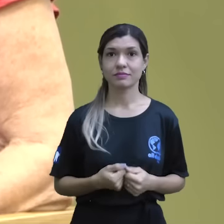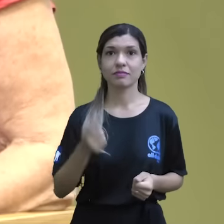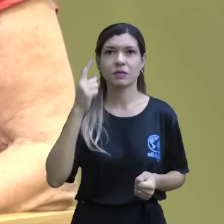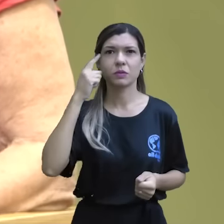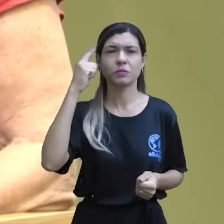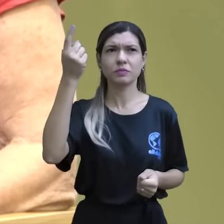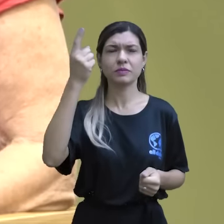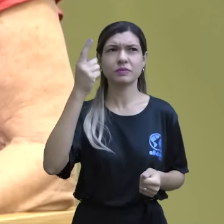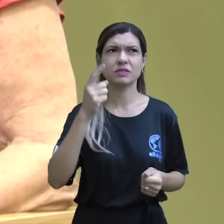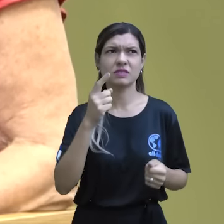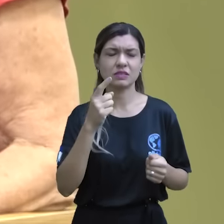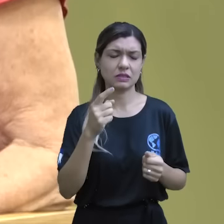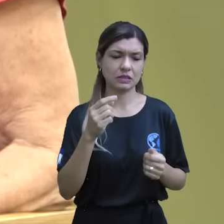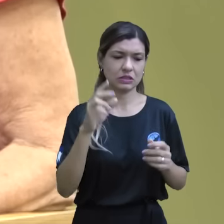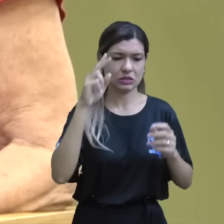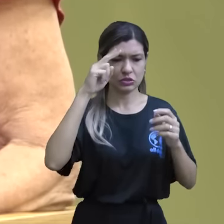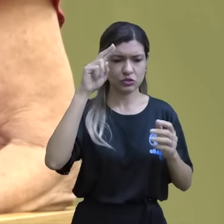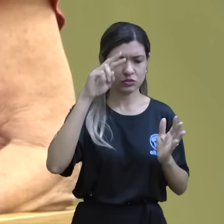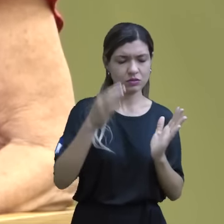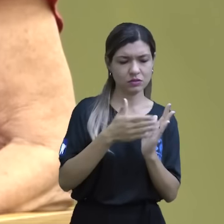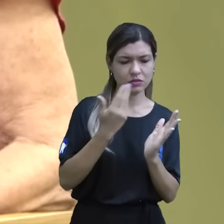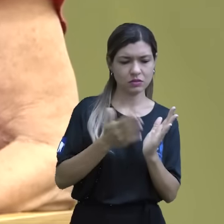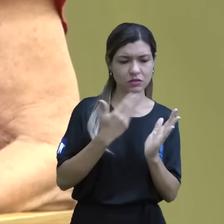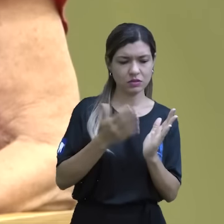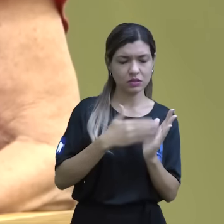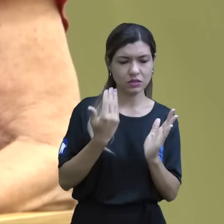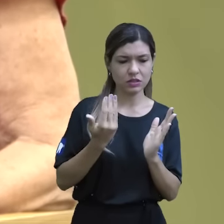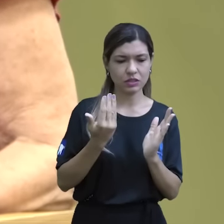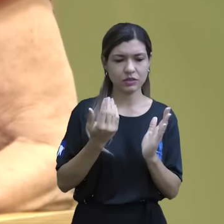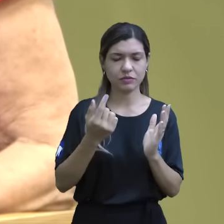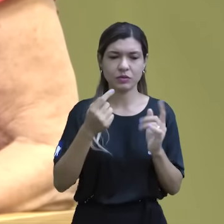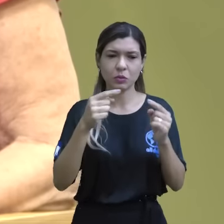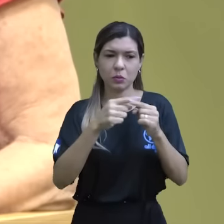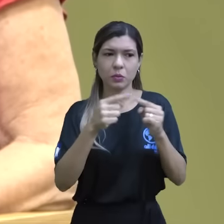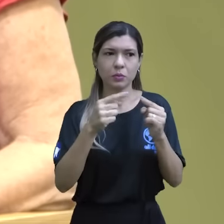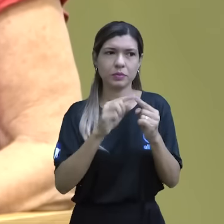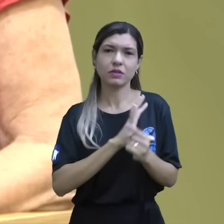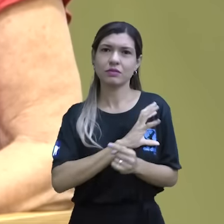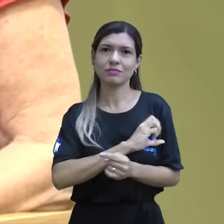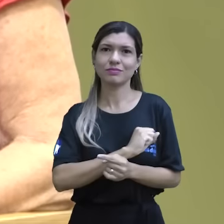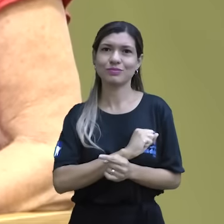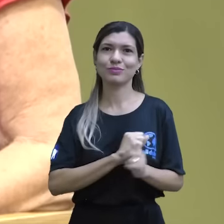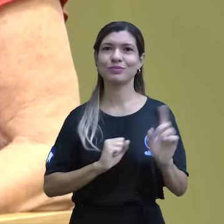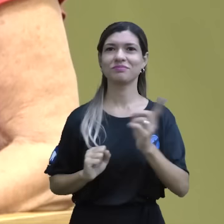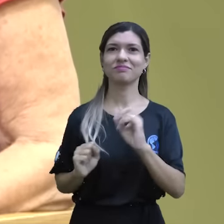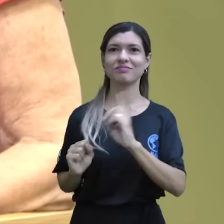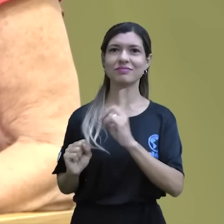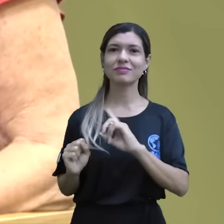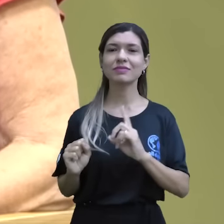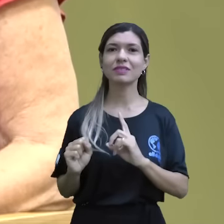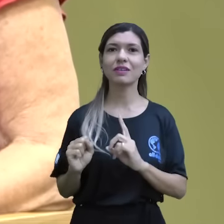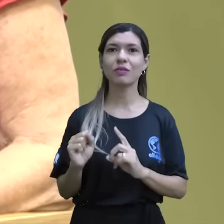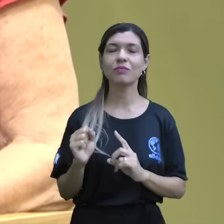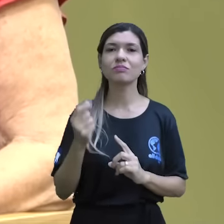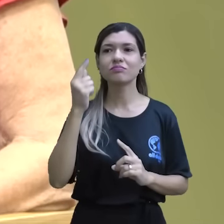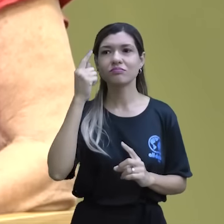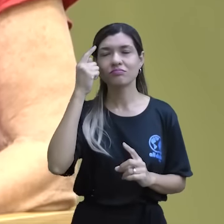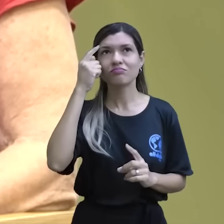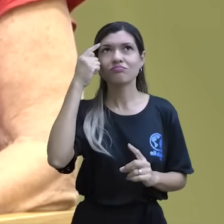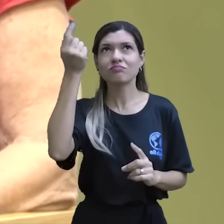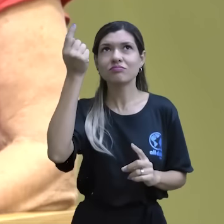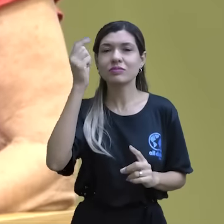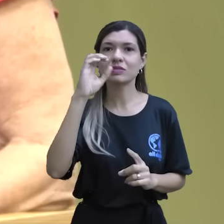estavam muito desorganizadas. Se a gente tivesse livros como esse da Lília, a vida era muito mais fácil, né? Então, eu fui,